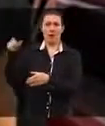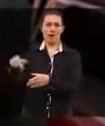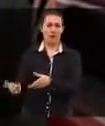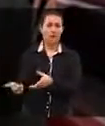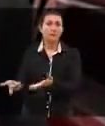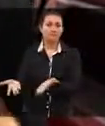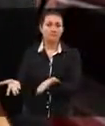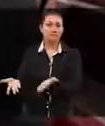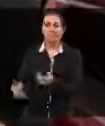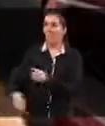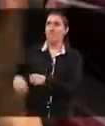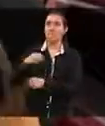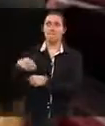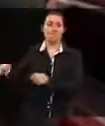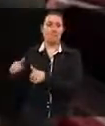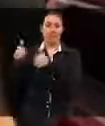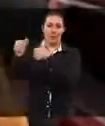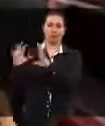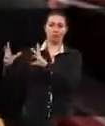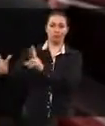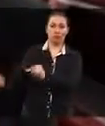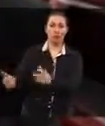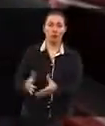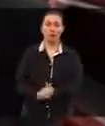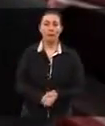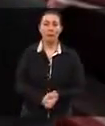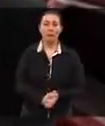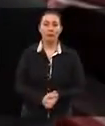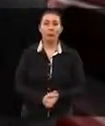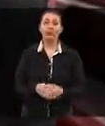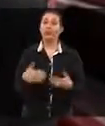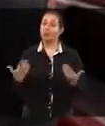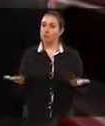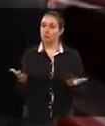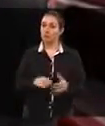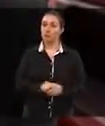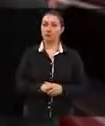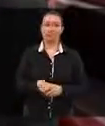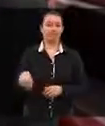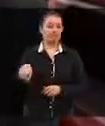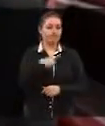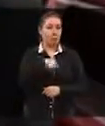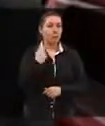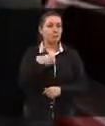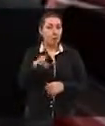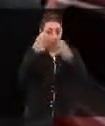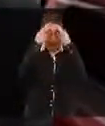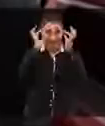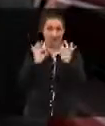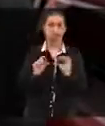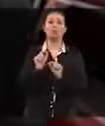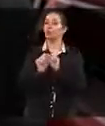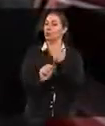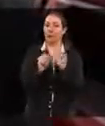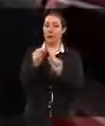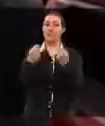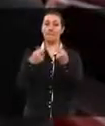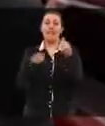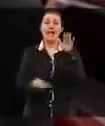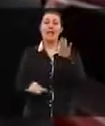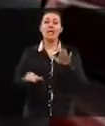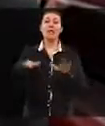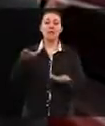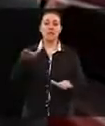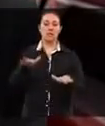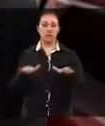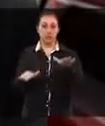né, que fala-se que são muito bons, né? Então, assim, o que a gente precisa entender? Que nós precisamos